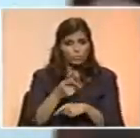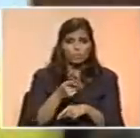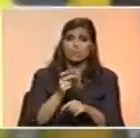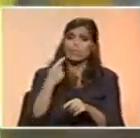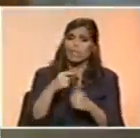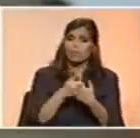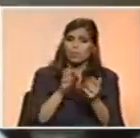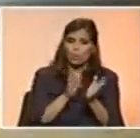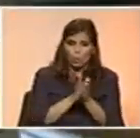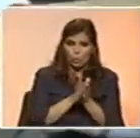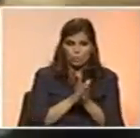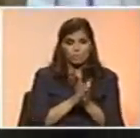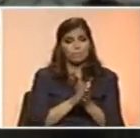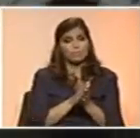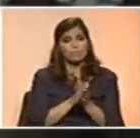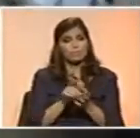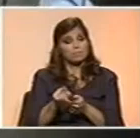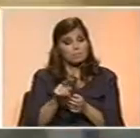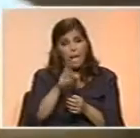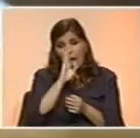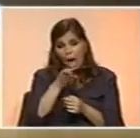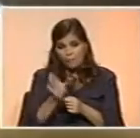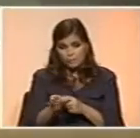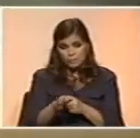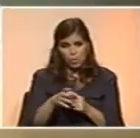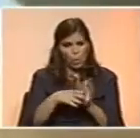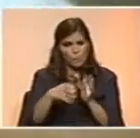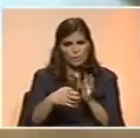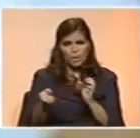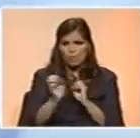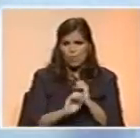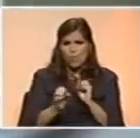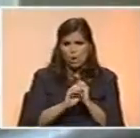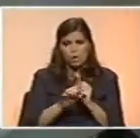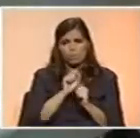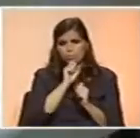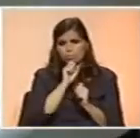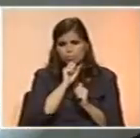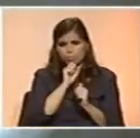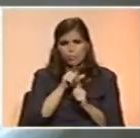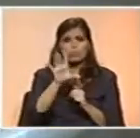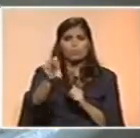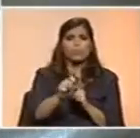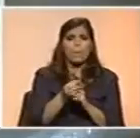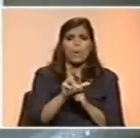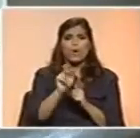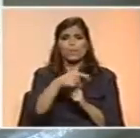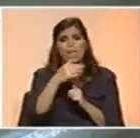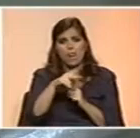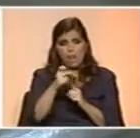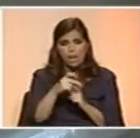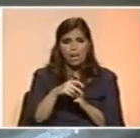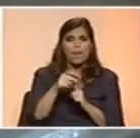lá tudo. E é uma questão de hábito, não é complicado. Onde é que nós podemos ir buscar proteína? À quinoa,